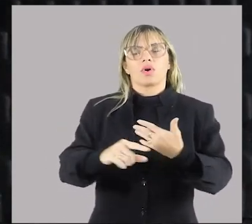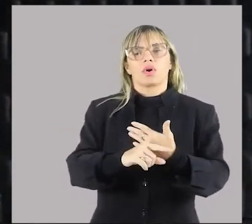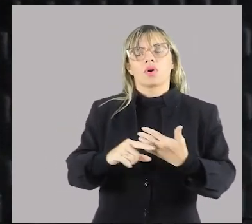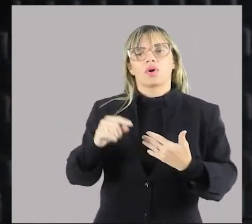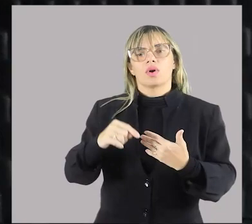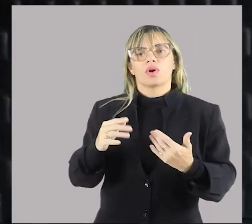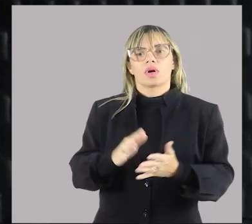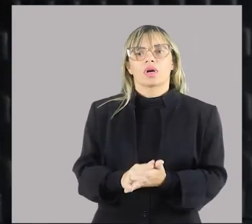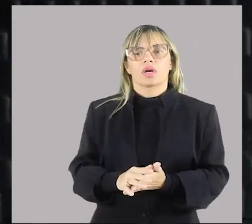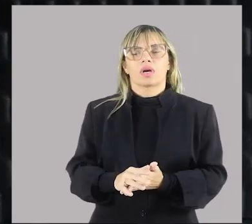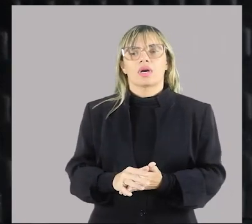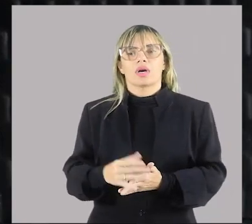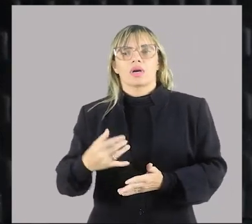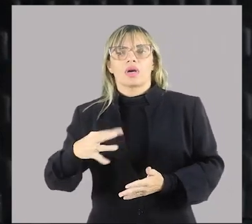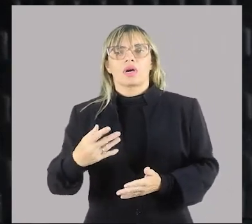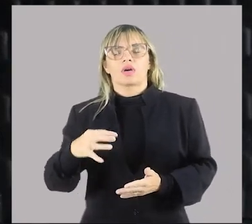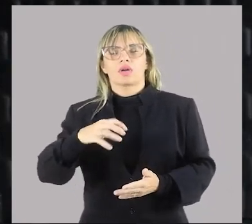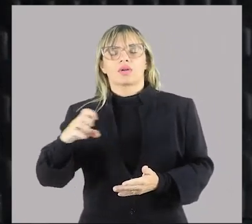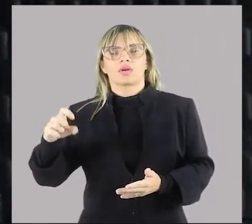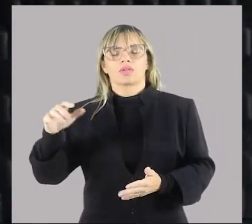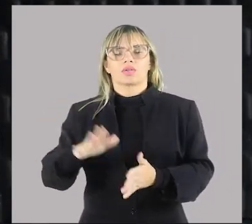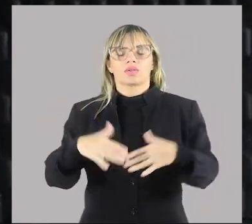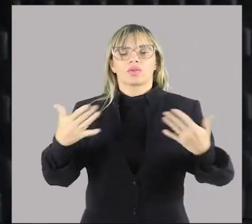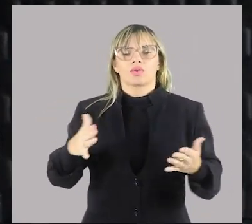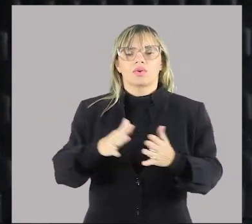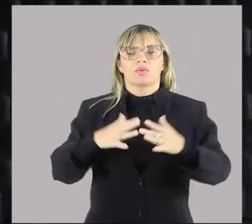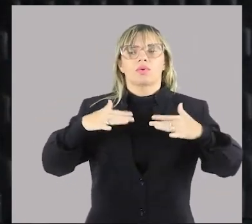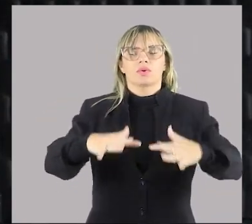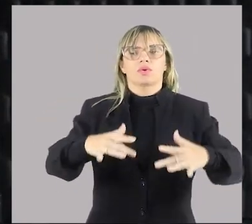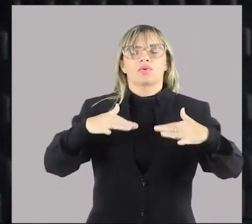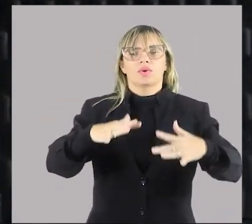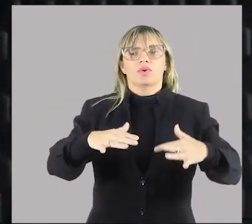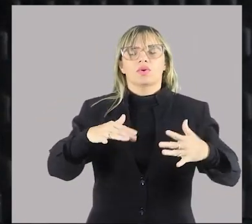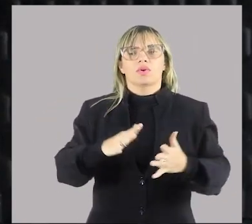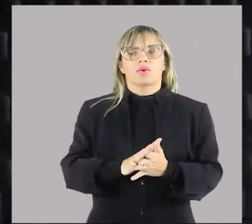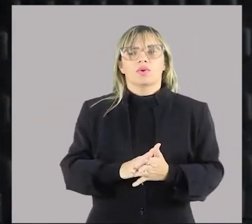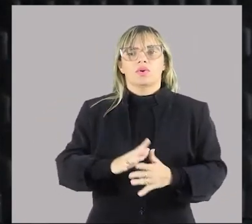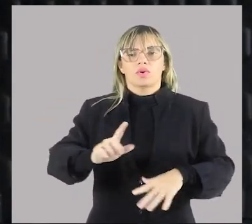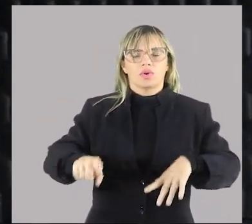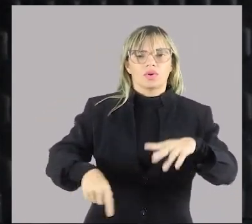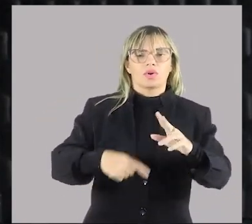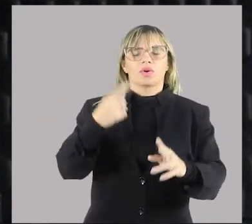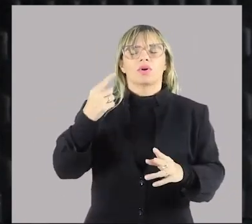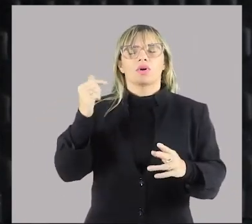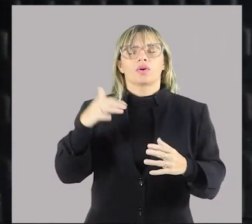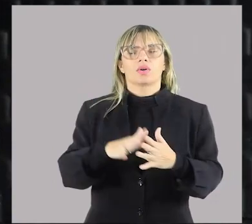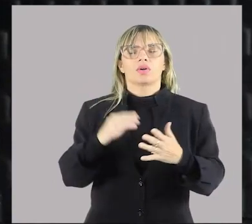um movimento, não foi apenas um levante, porque esses movimentos ocorreram através de levantes armados.